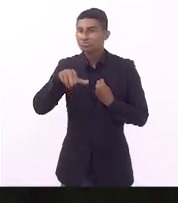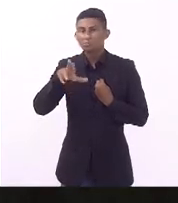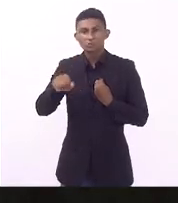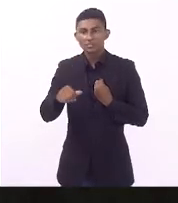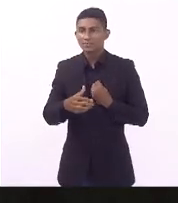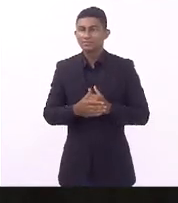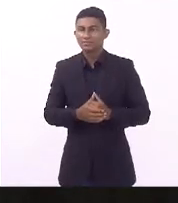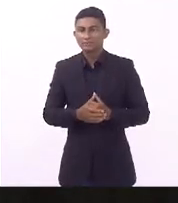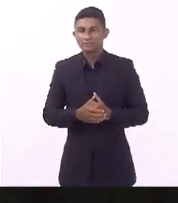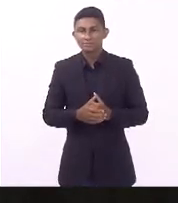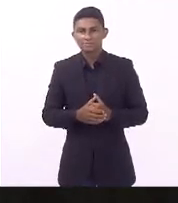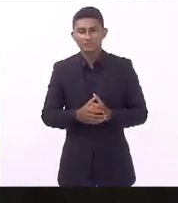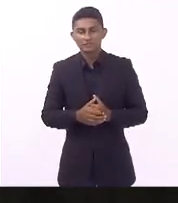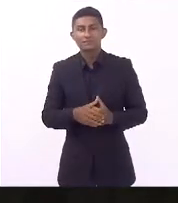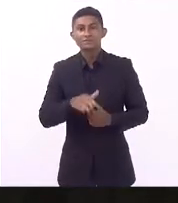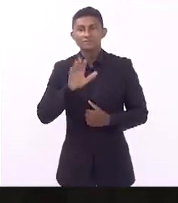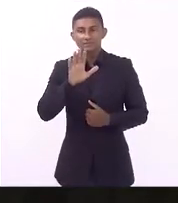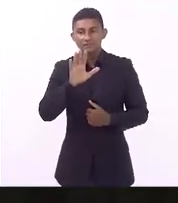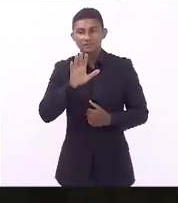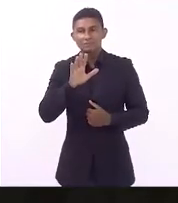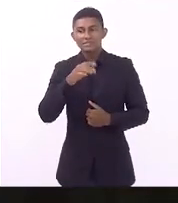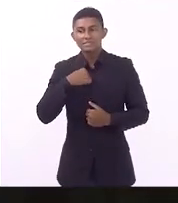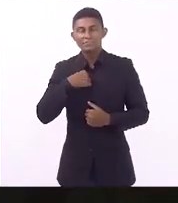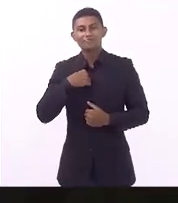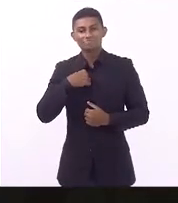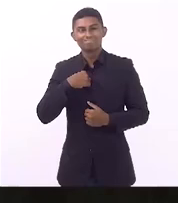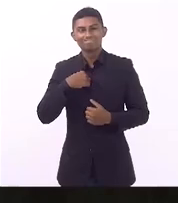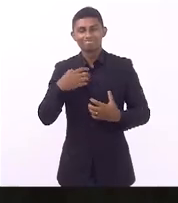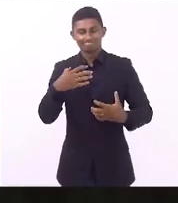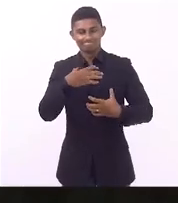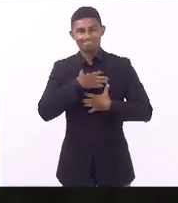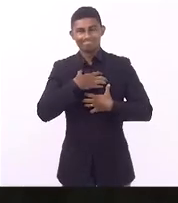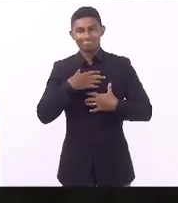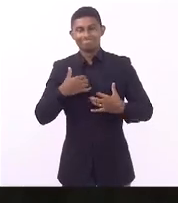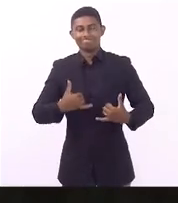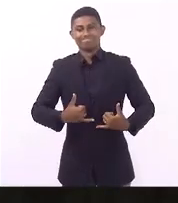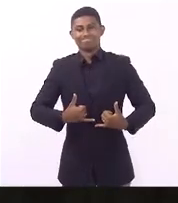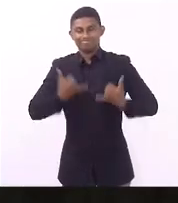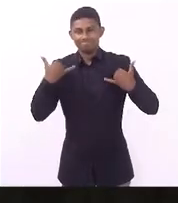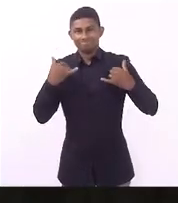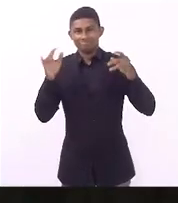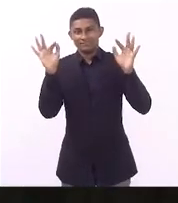maneira, aconteceu e eu devo isso a ela.